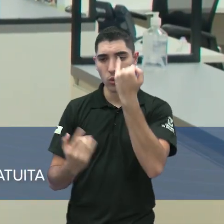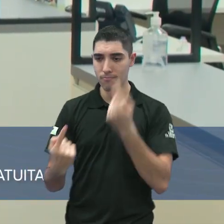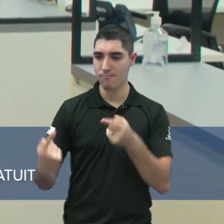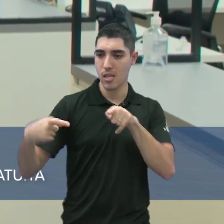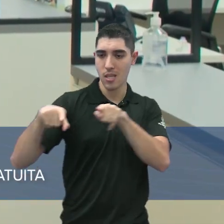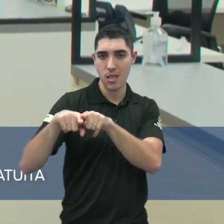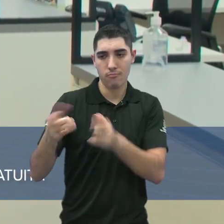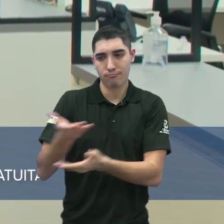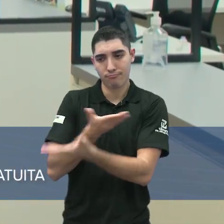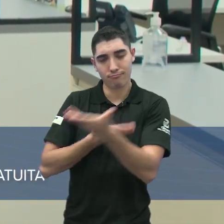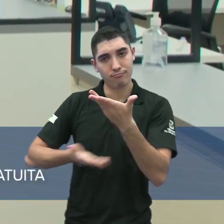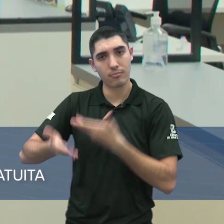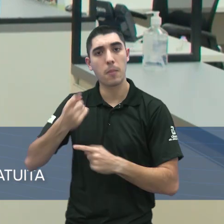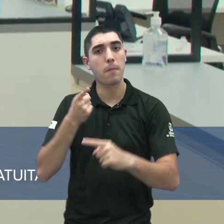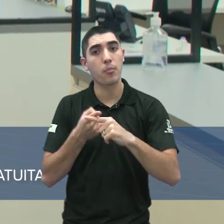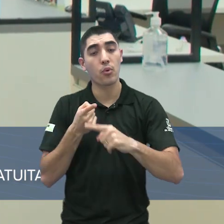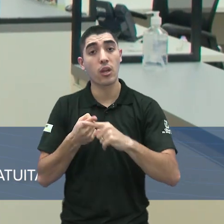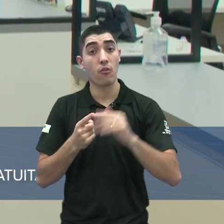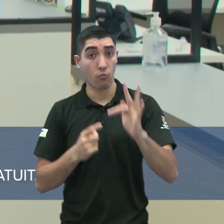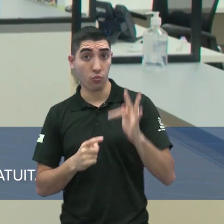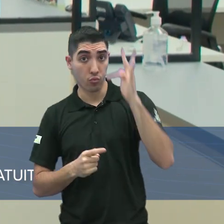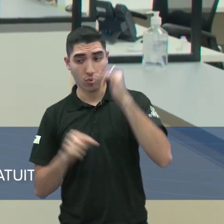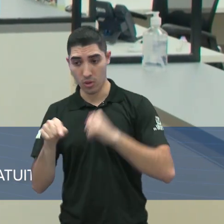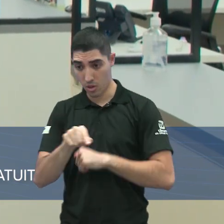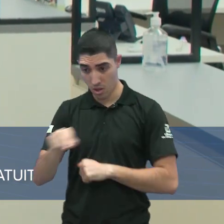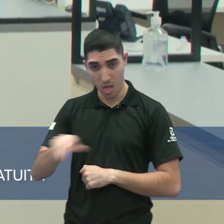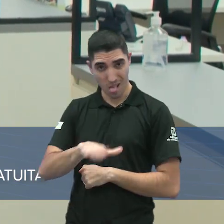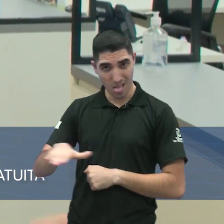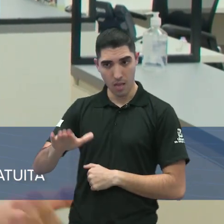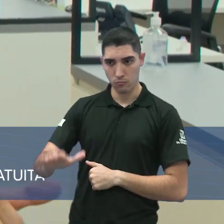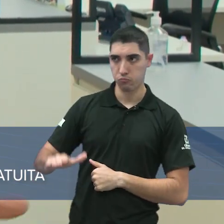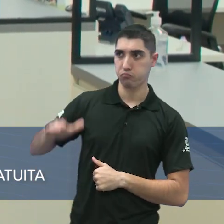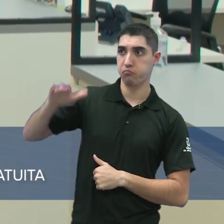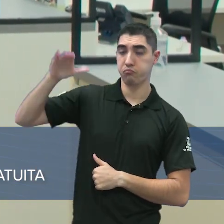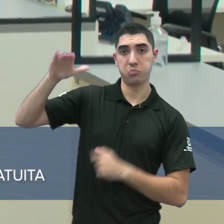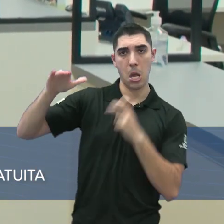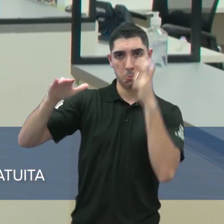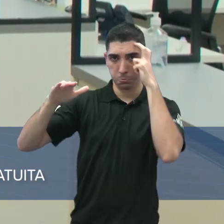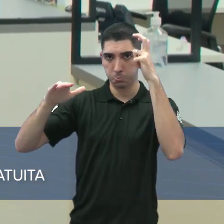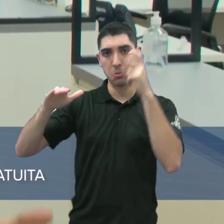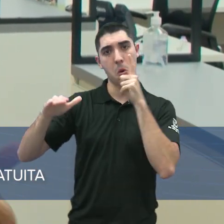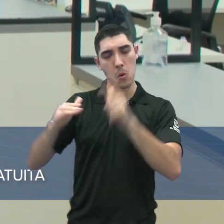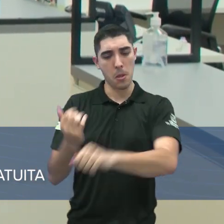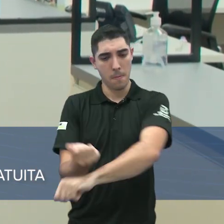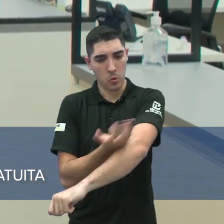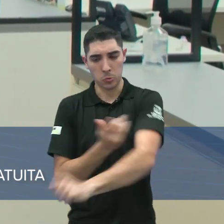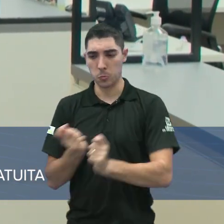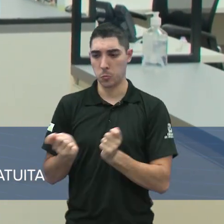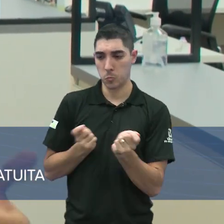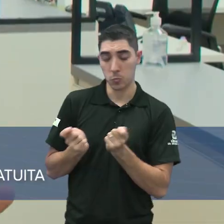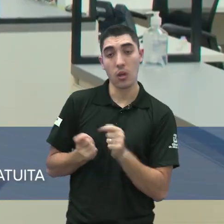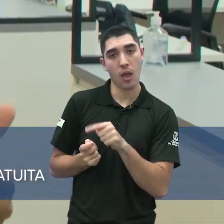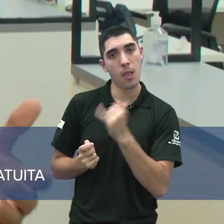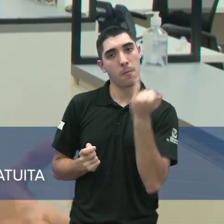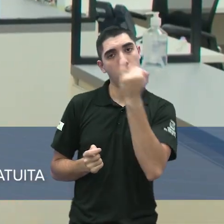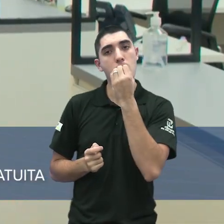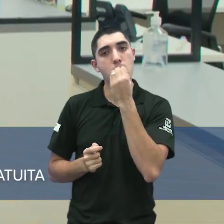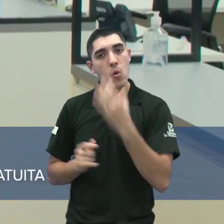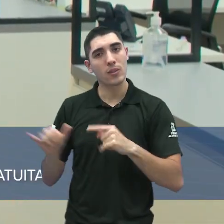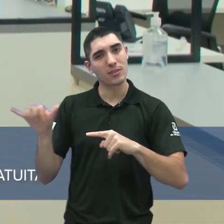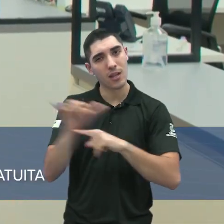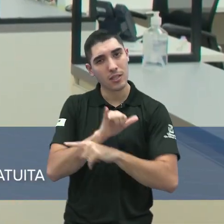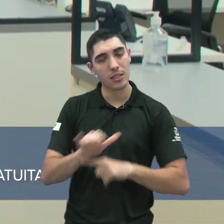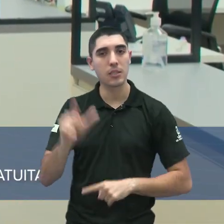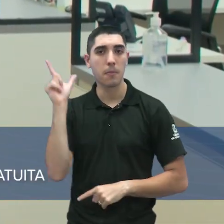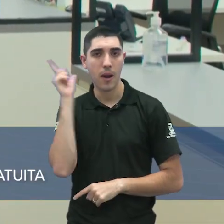parceira nesse processo é fundamental para que a gente tenha adultos conscientes e possam se entender melhor. A inteligência emocional é também um caminho, né,